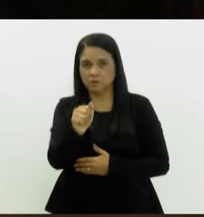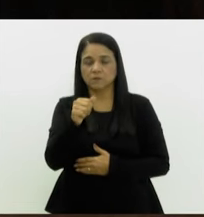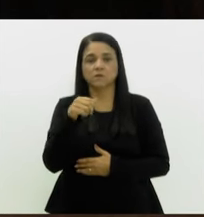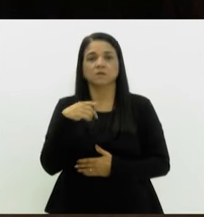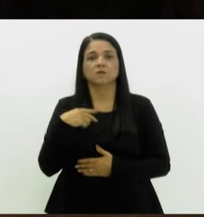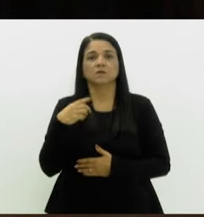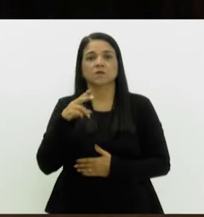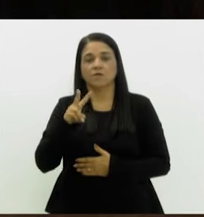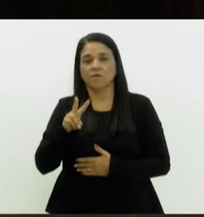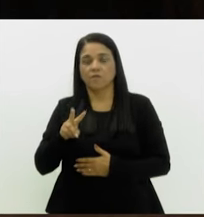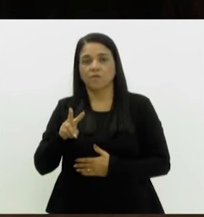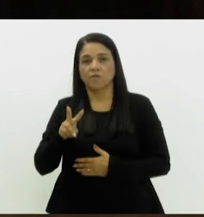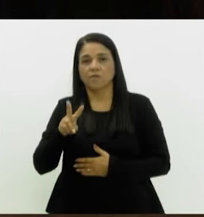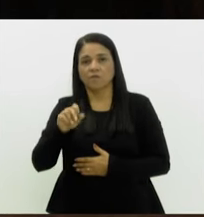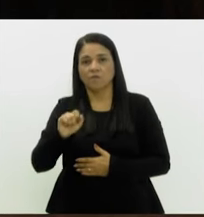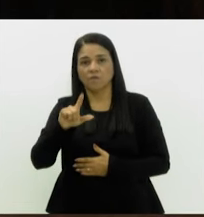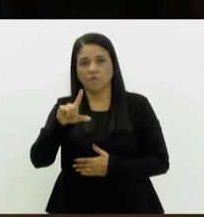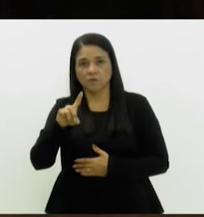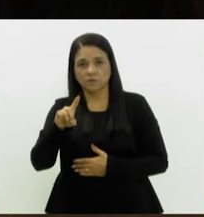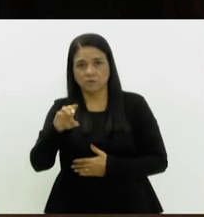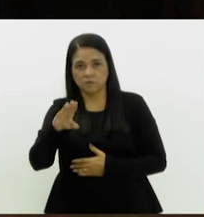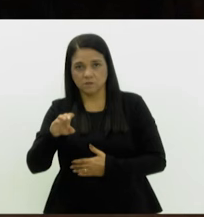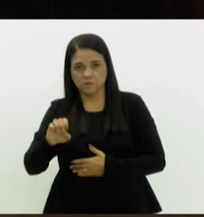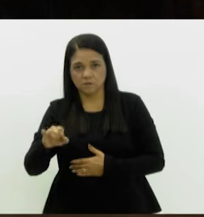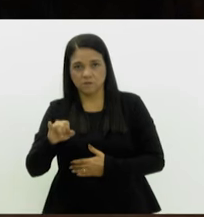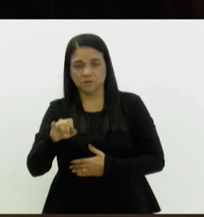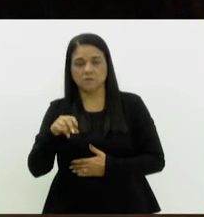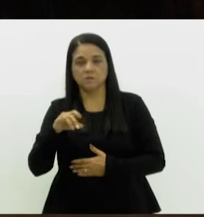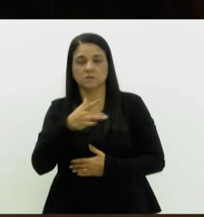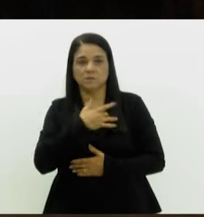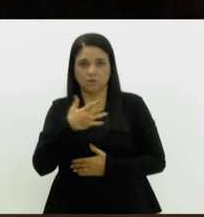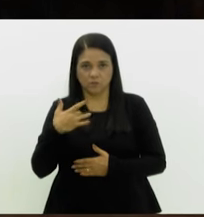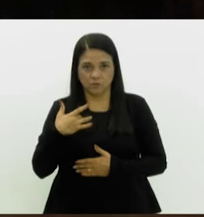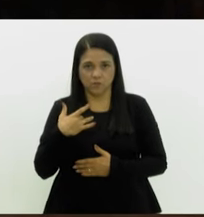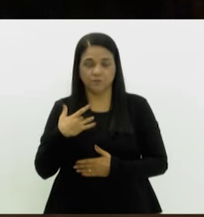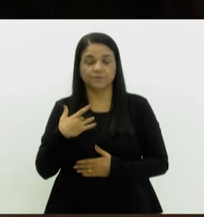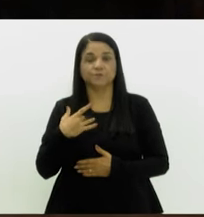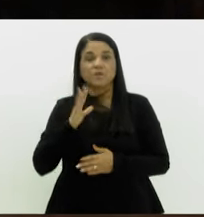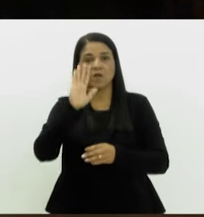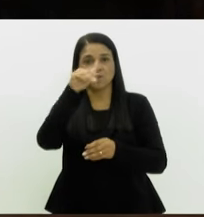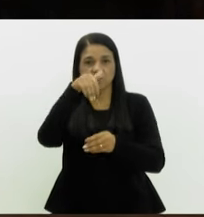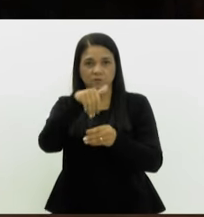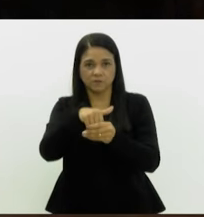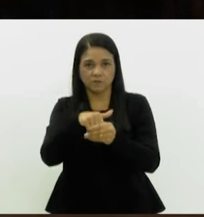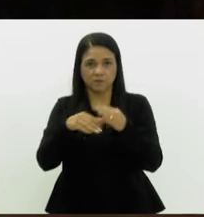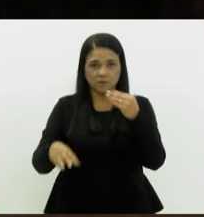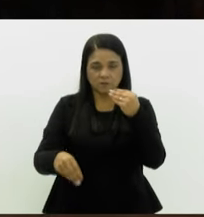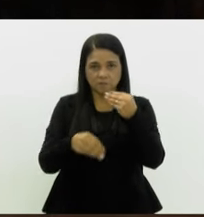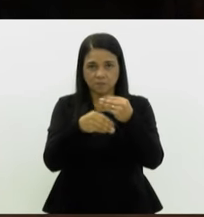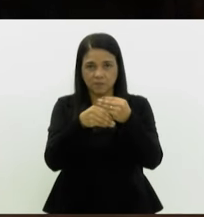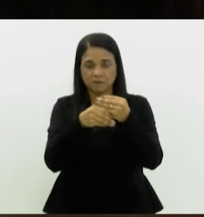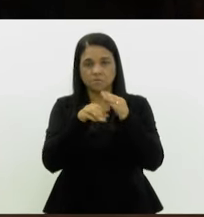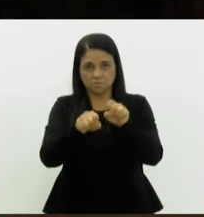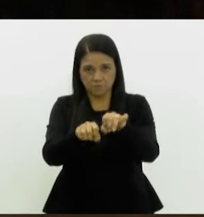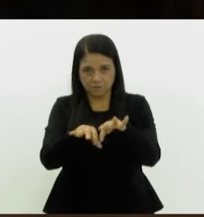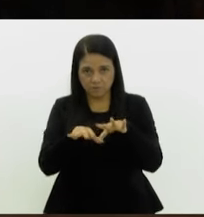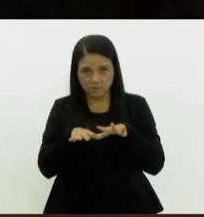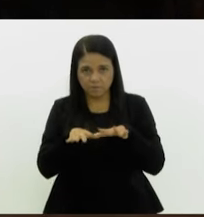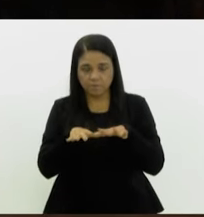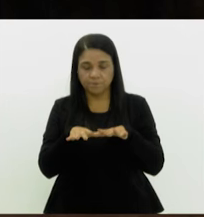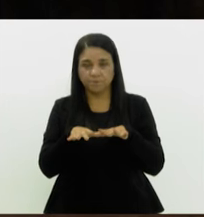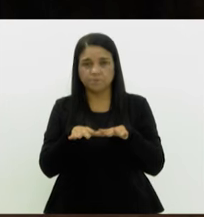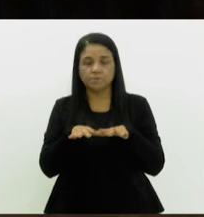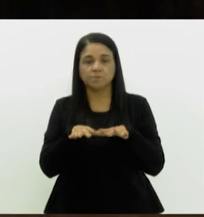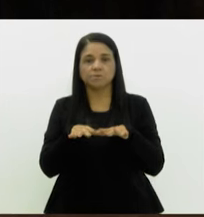e Valdeci da Saúde. Em votação, a emenda de plenário,